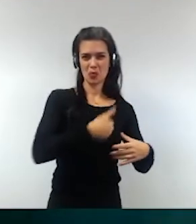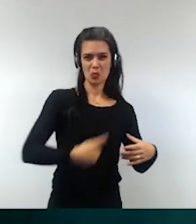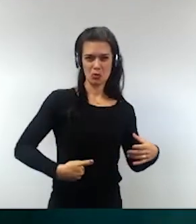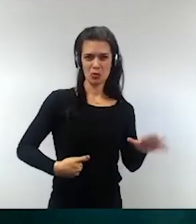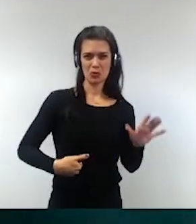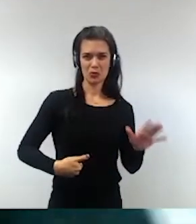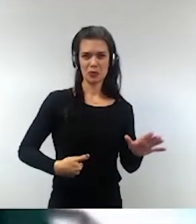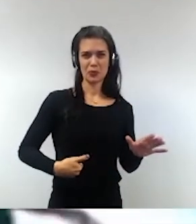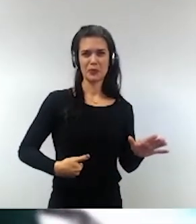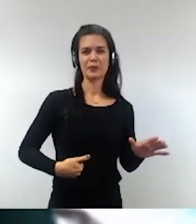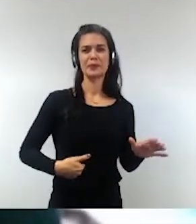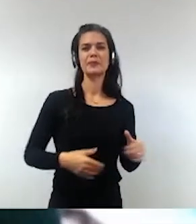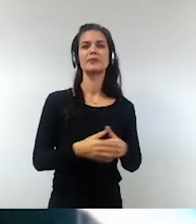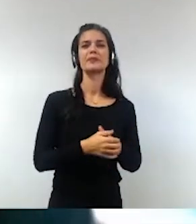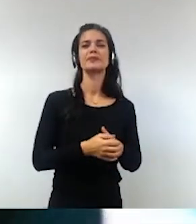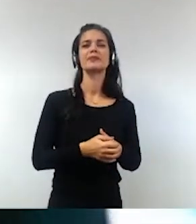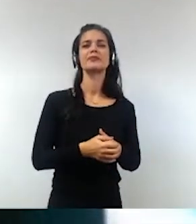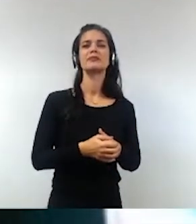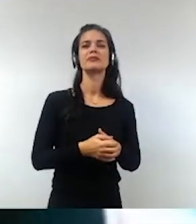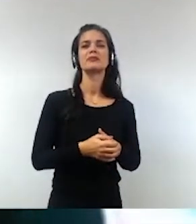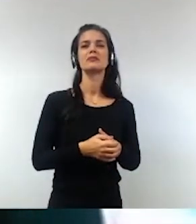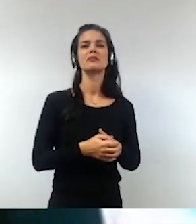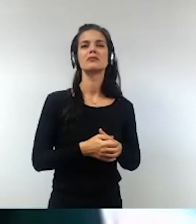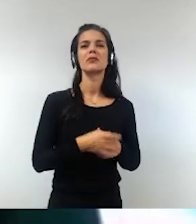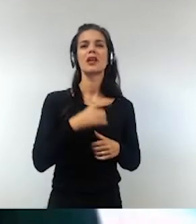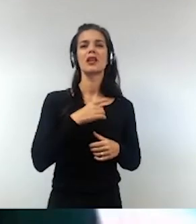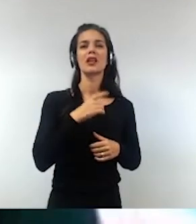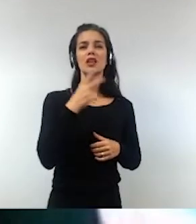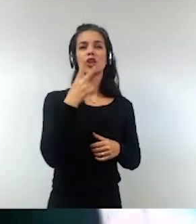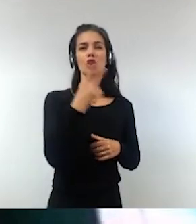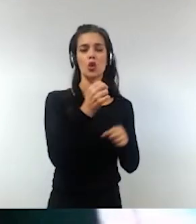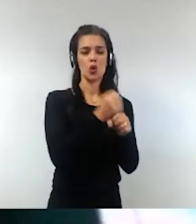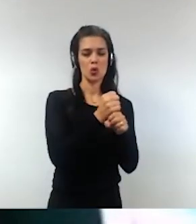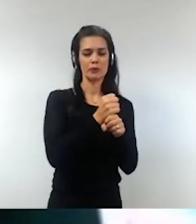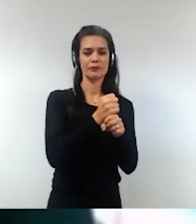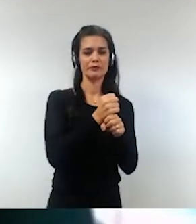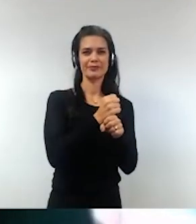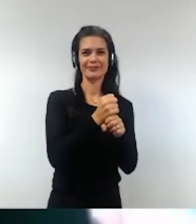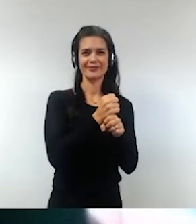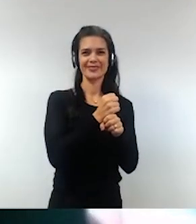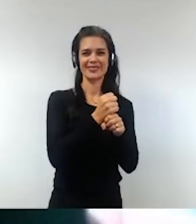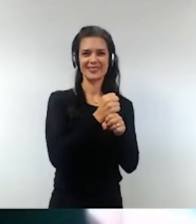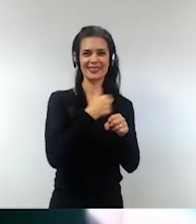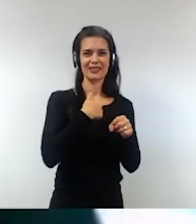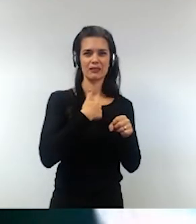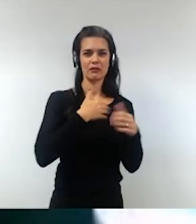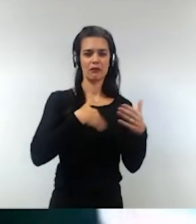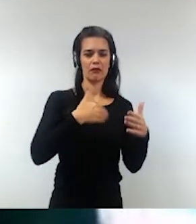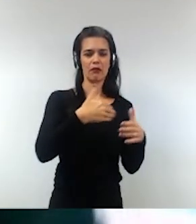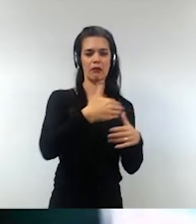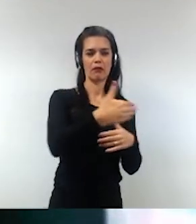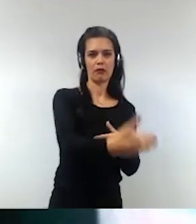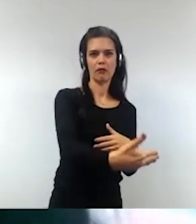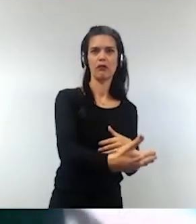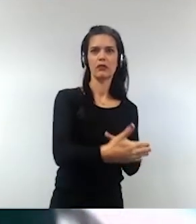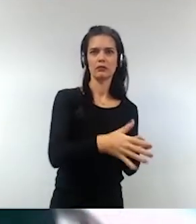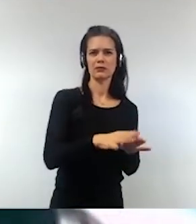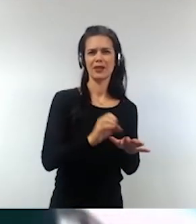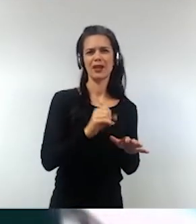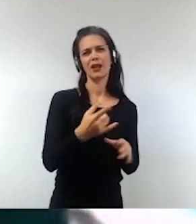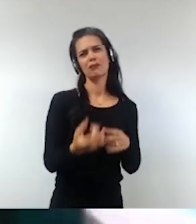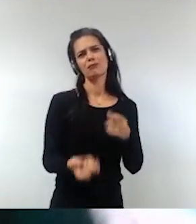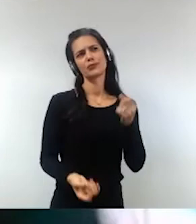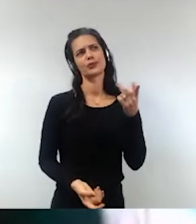o ministro Aldir Passarinho e eu trabalhamos já tem mais de 2 anos. Claro que são mediações fora da caixinha, né? São